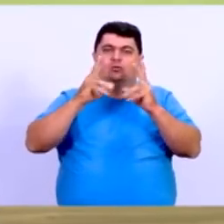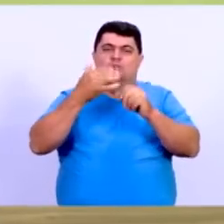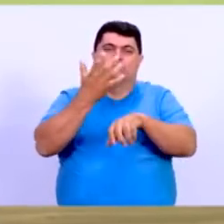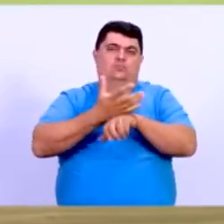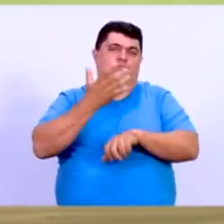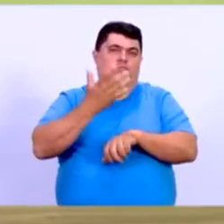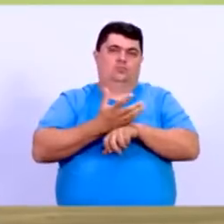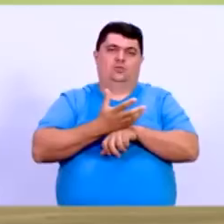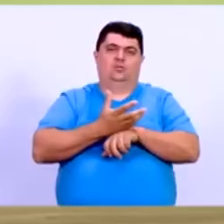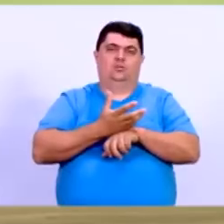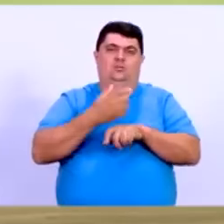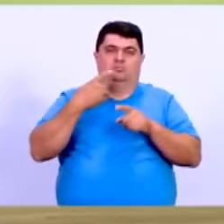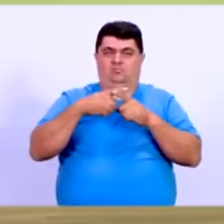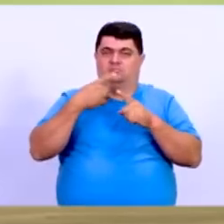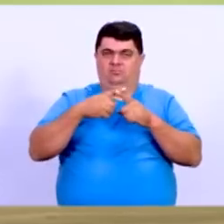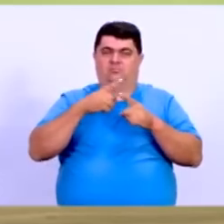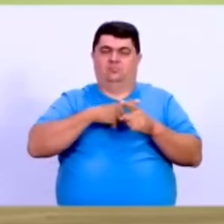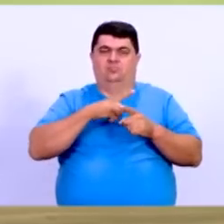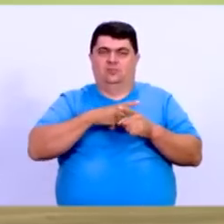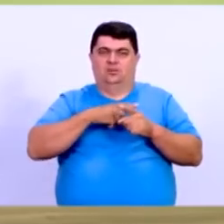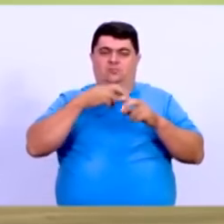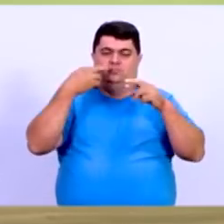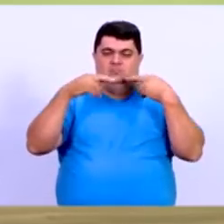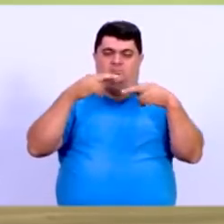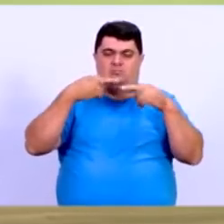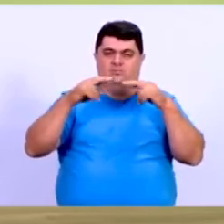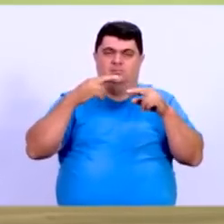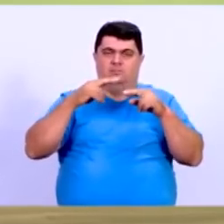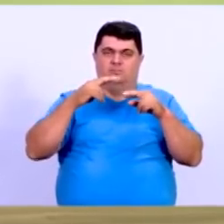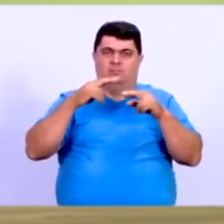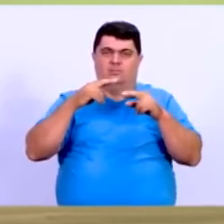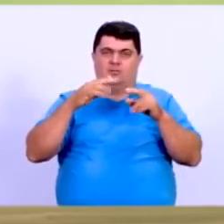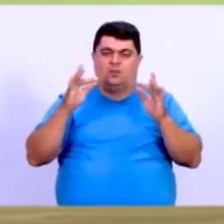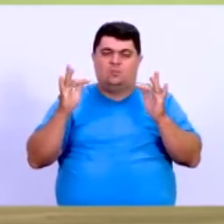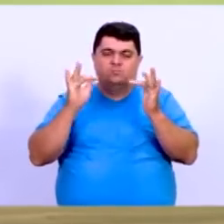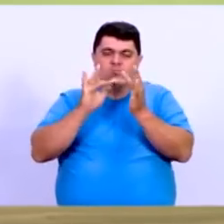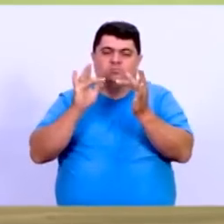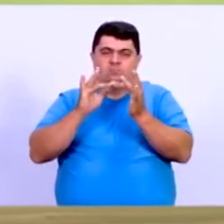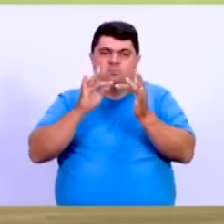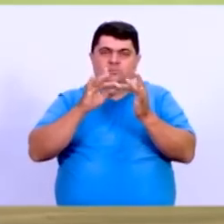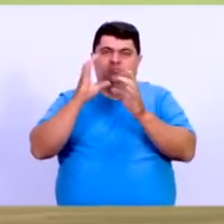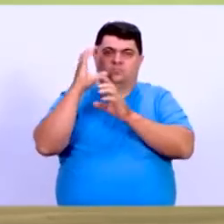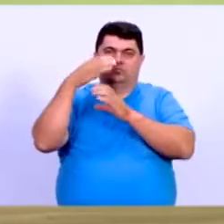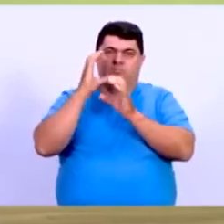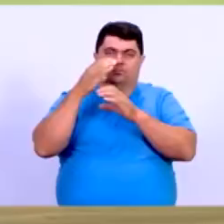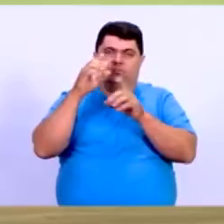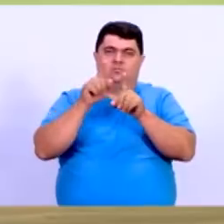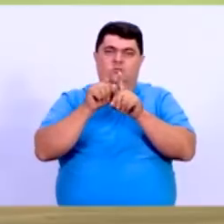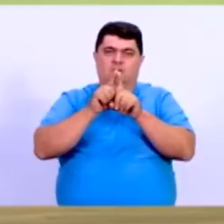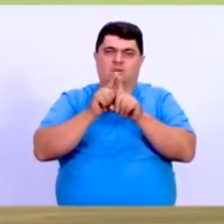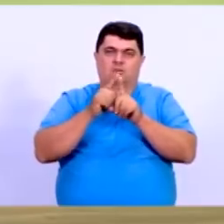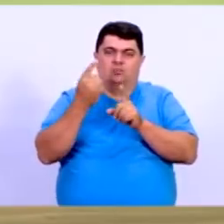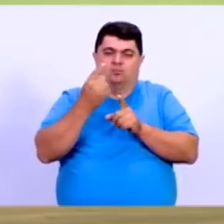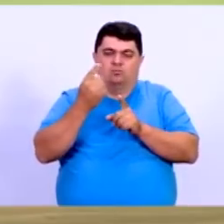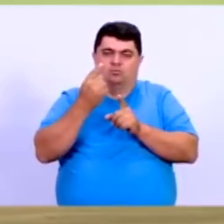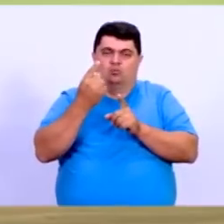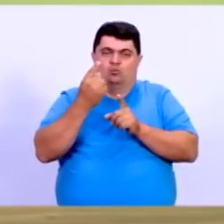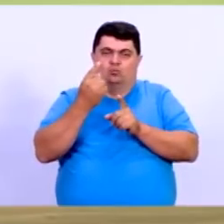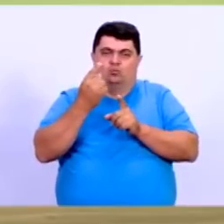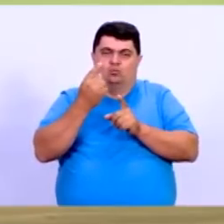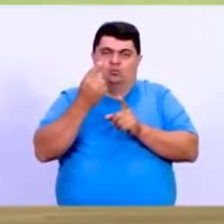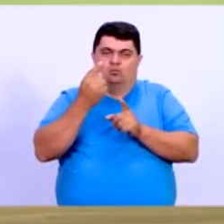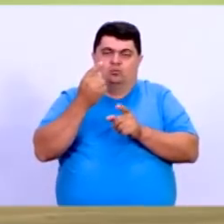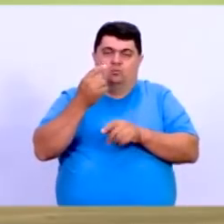disciplina. Porque quando eu pego lá, eu tenho uma rede conectando câmeras a um equipamento central. Quando eu